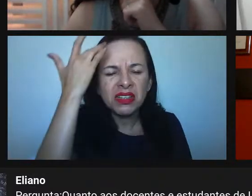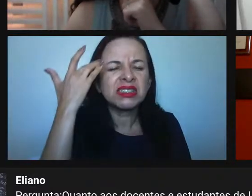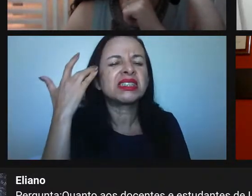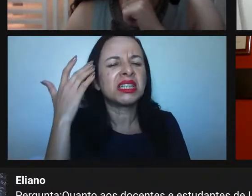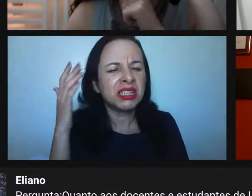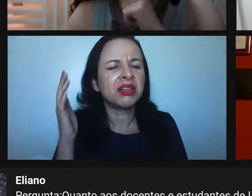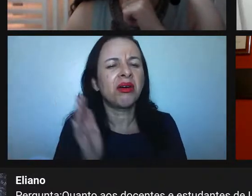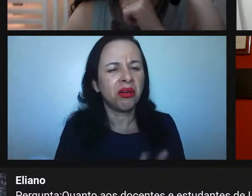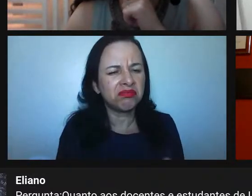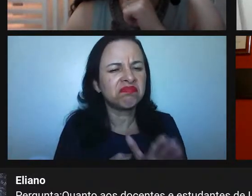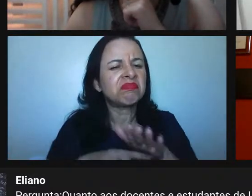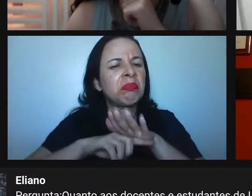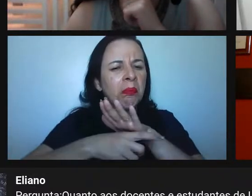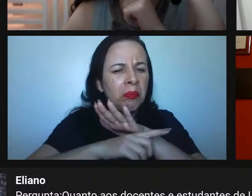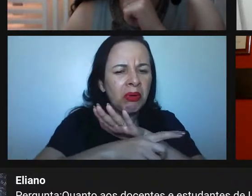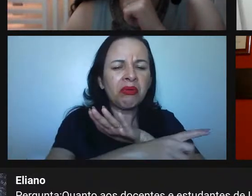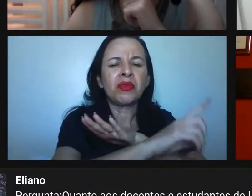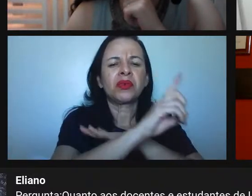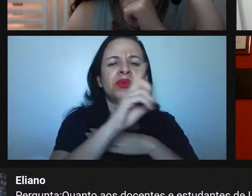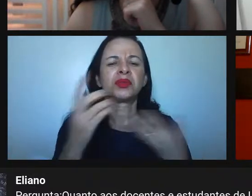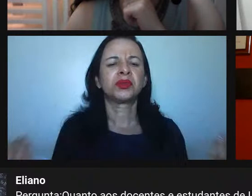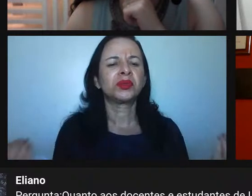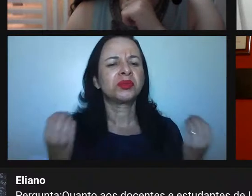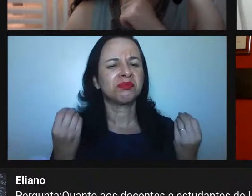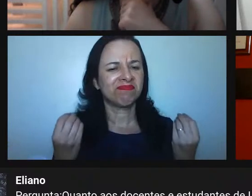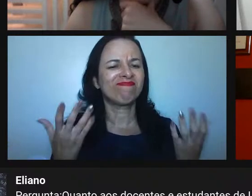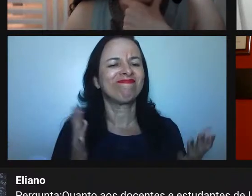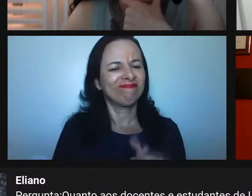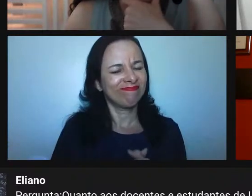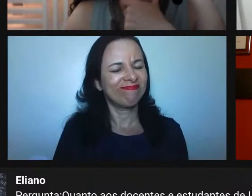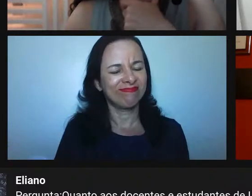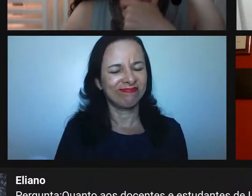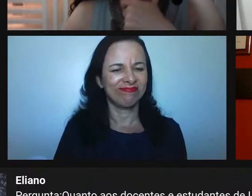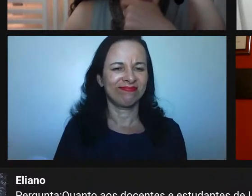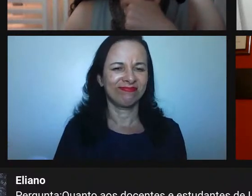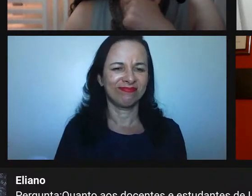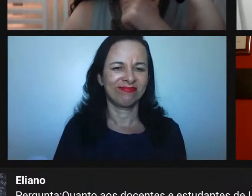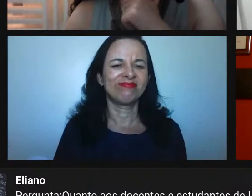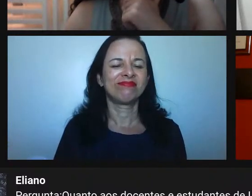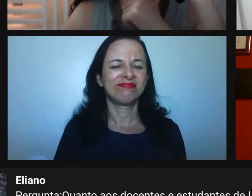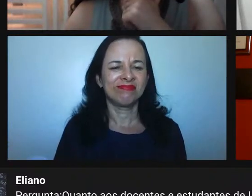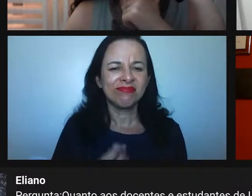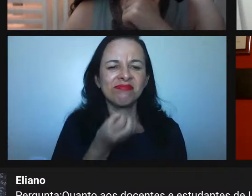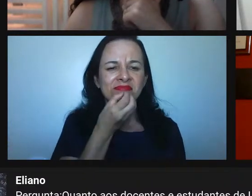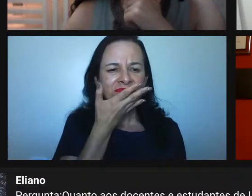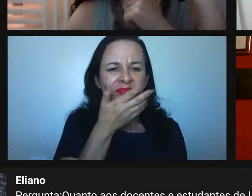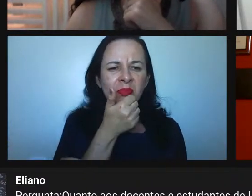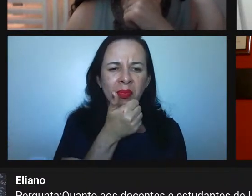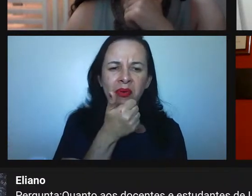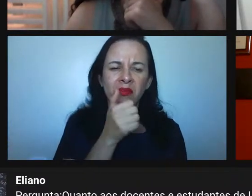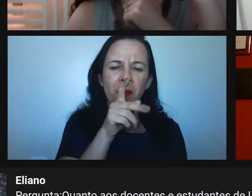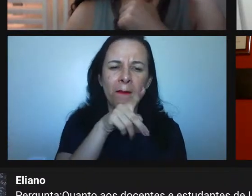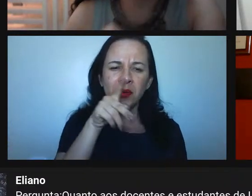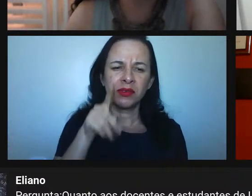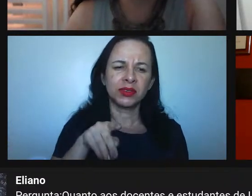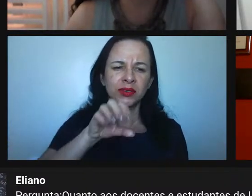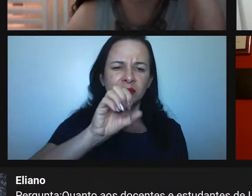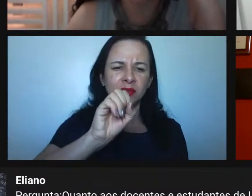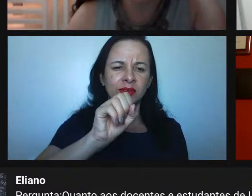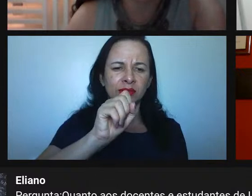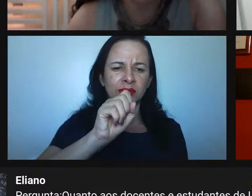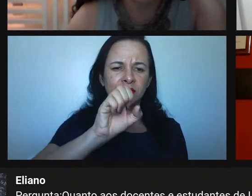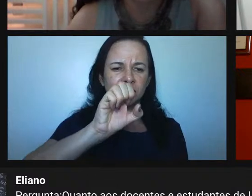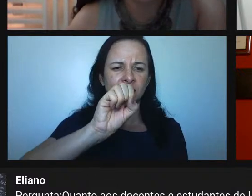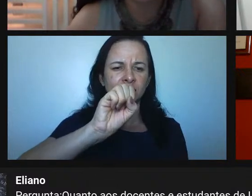então Invista em vista missa é muito bom é o professor Sérgio que nosso mais